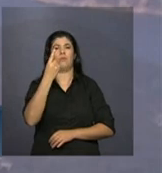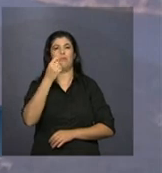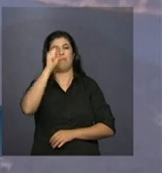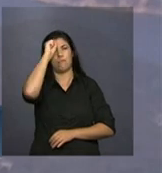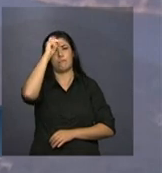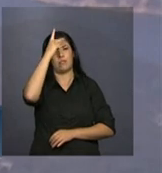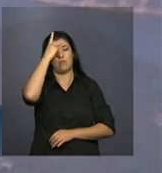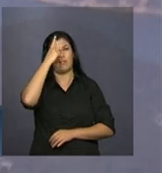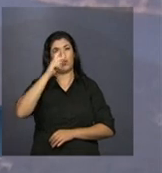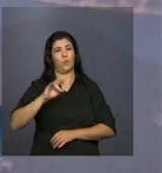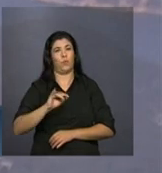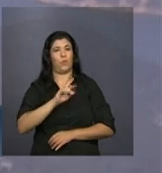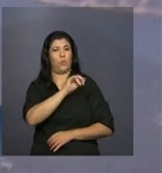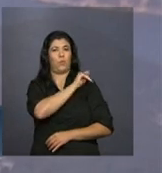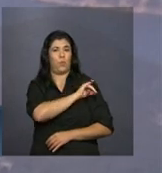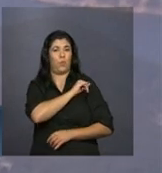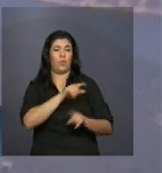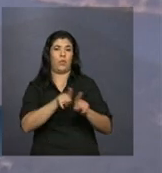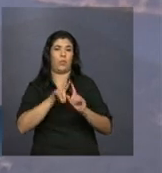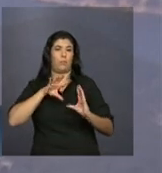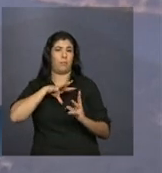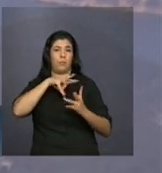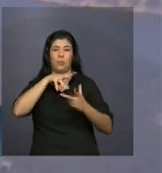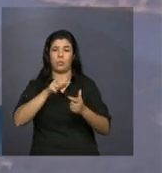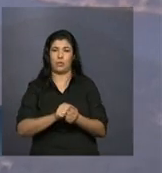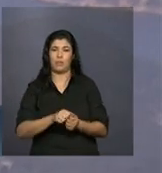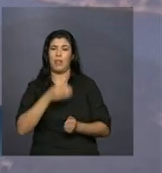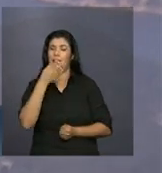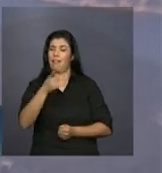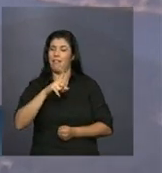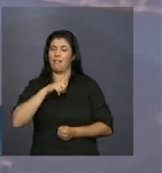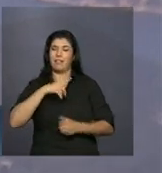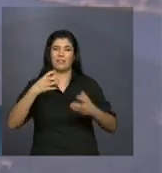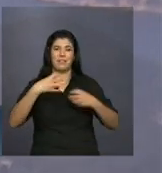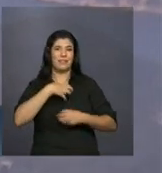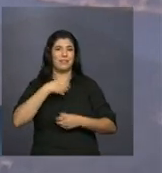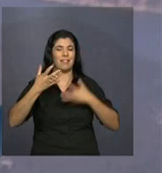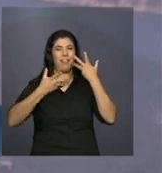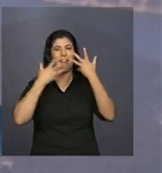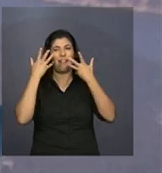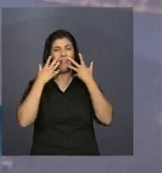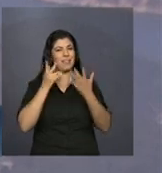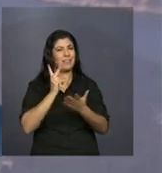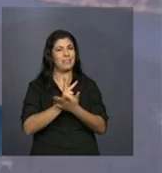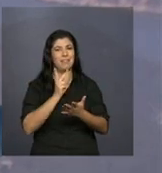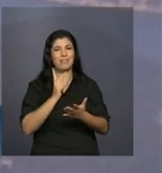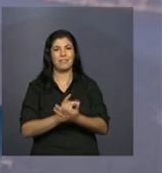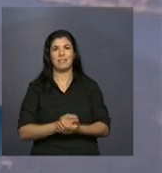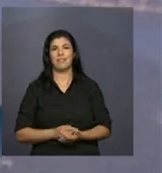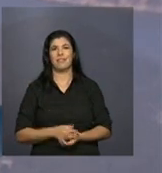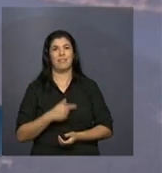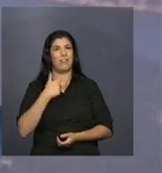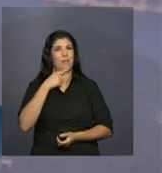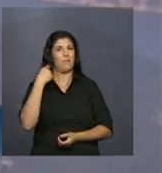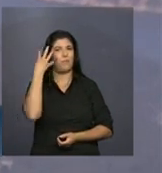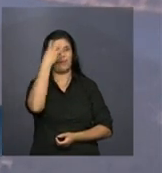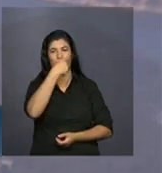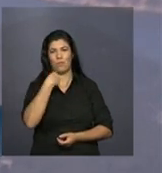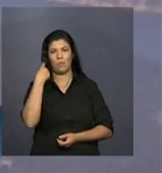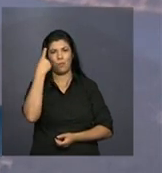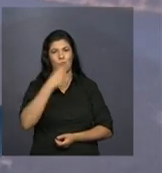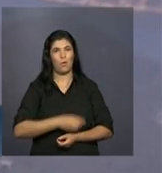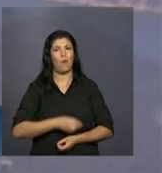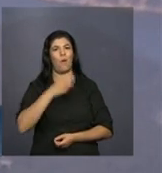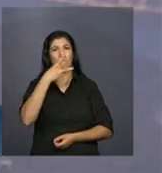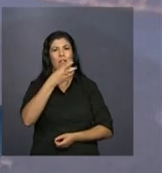o torna uma pessoa especial. Ele tem alegria 24 horas por dia, 365